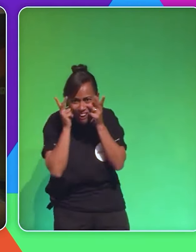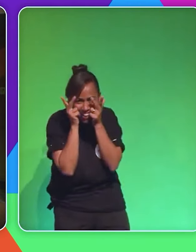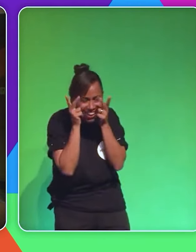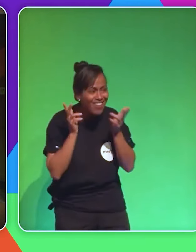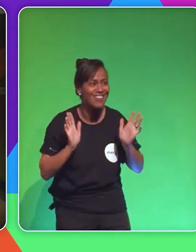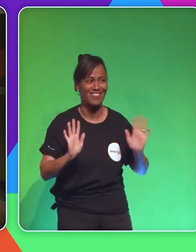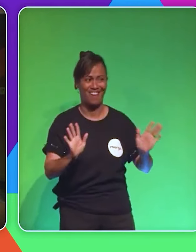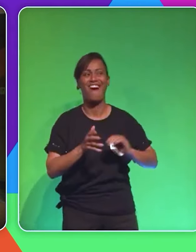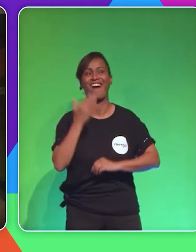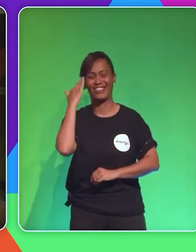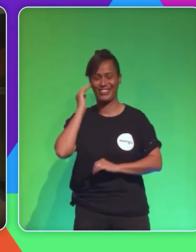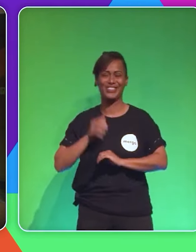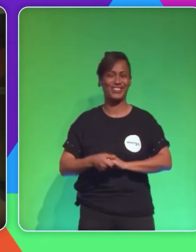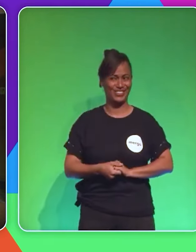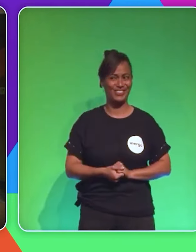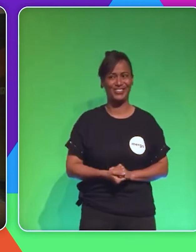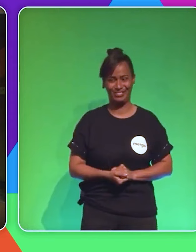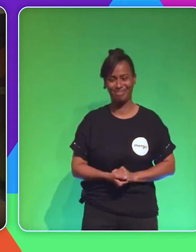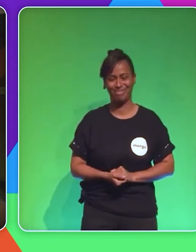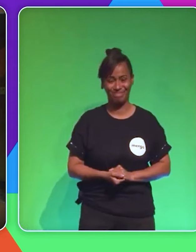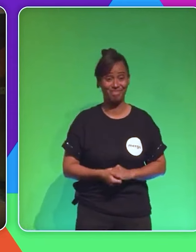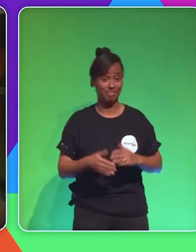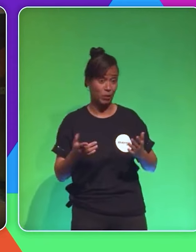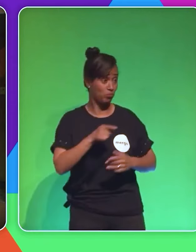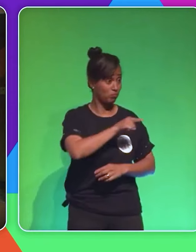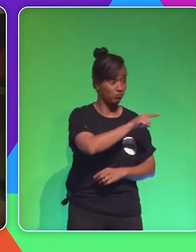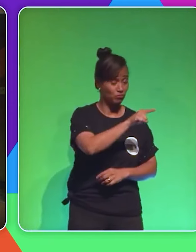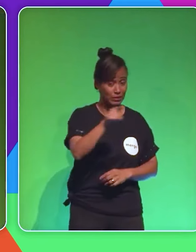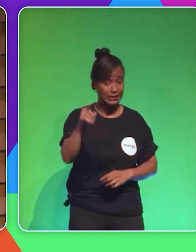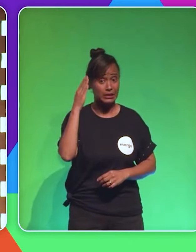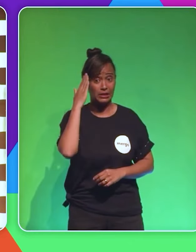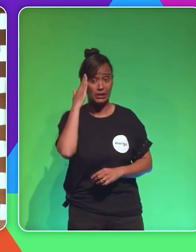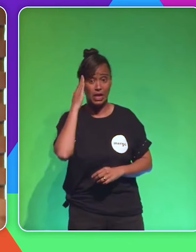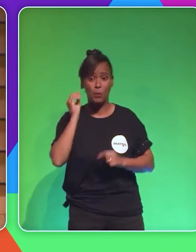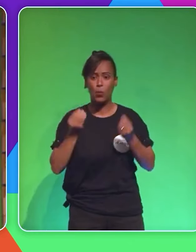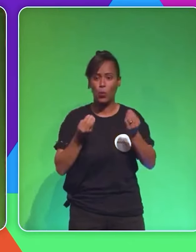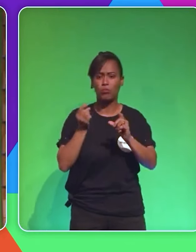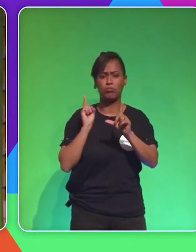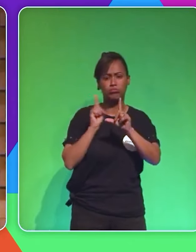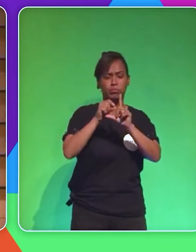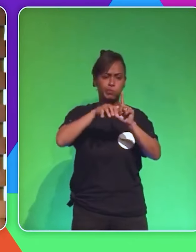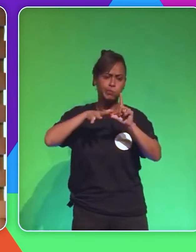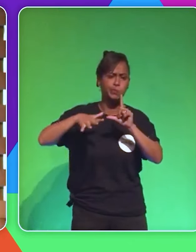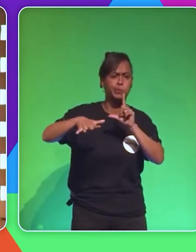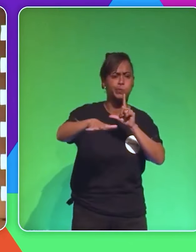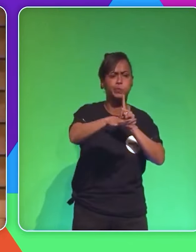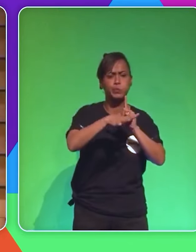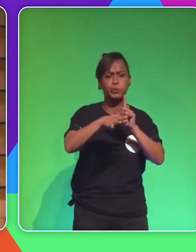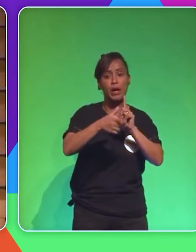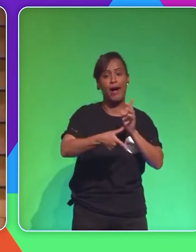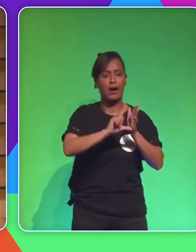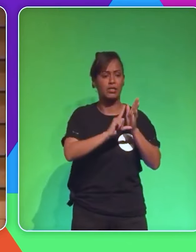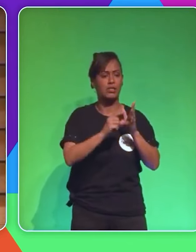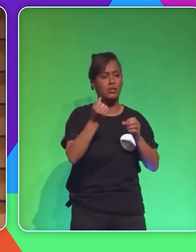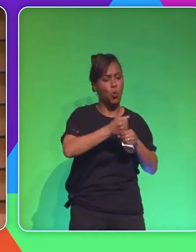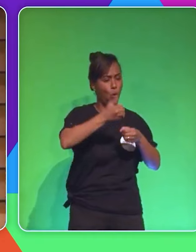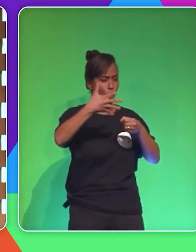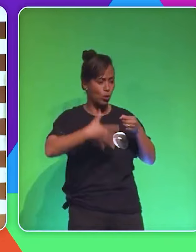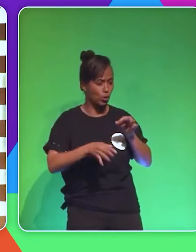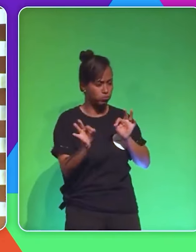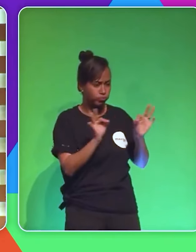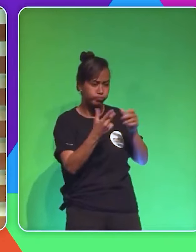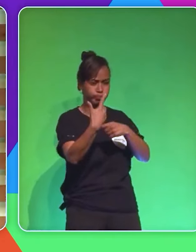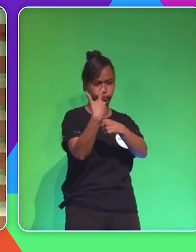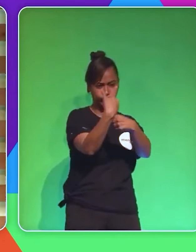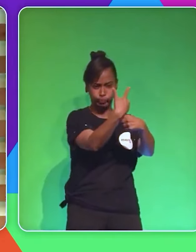ambiciosos vocês eh vão entender um pouquinho sobre como funciona essa produção de conteúdo e eu espero que vocês